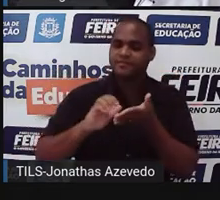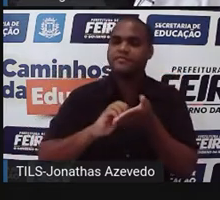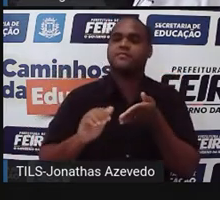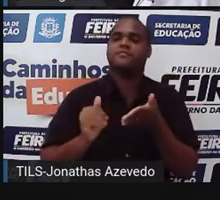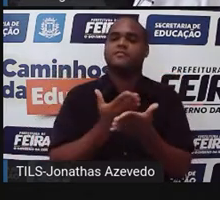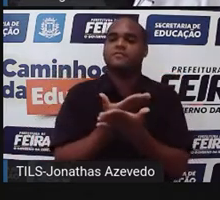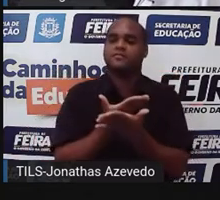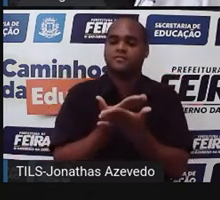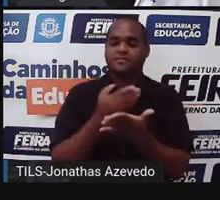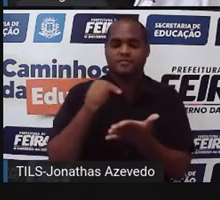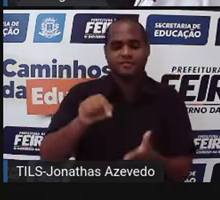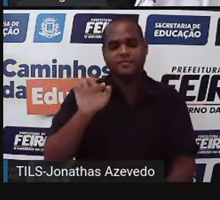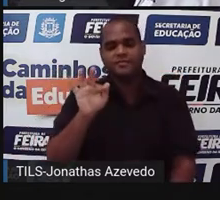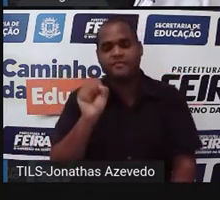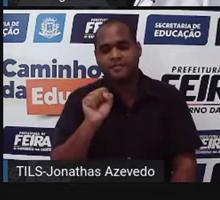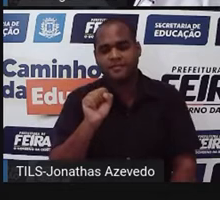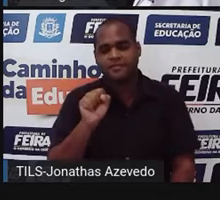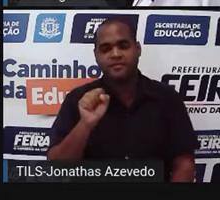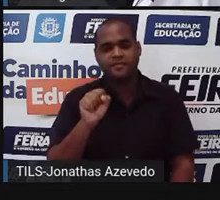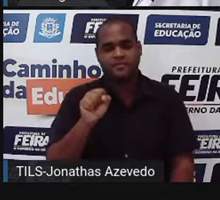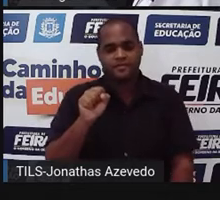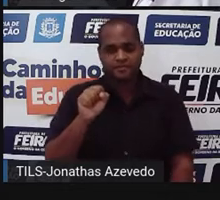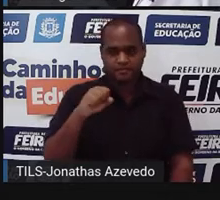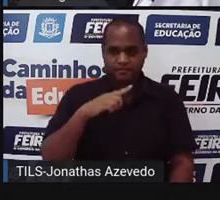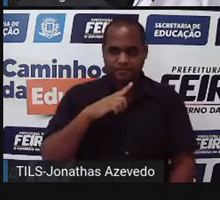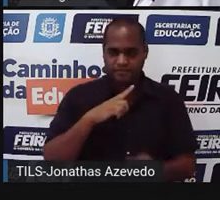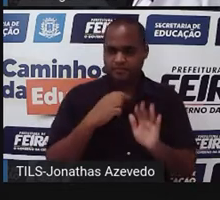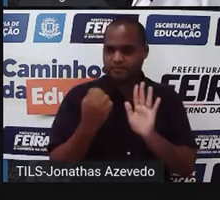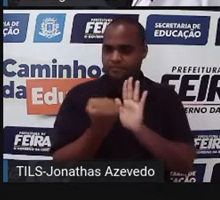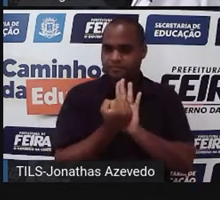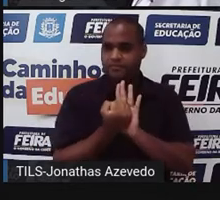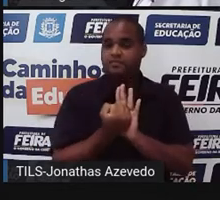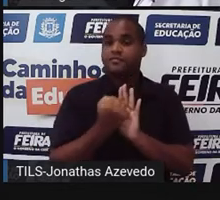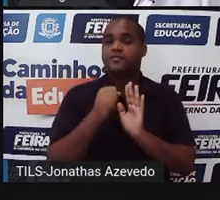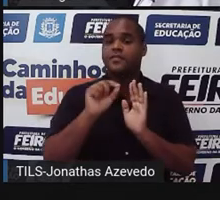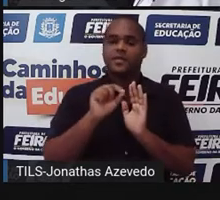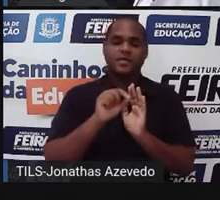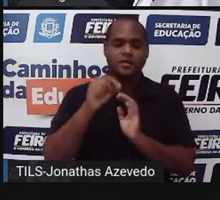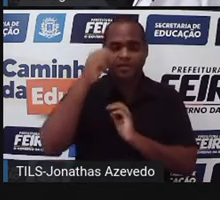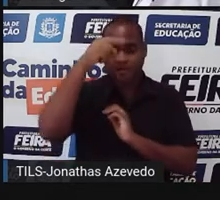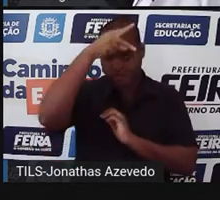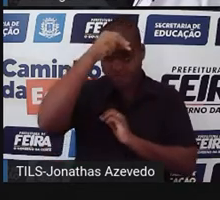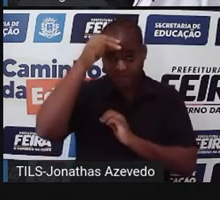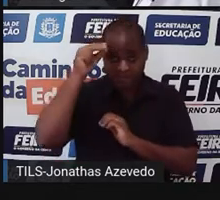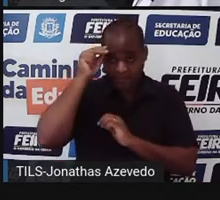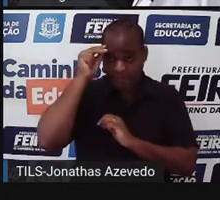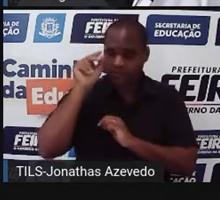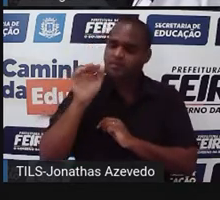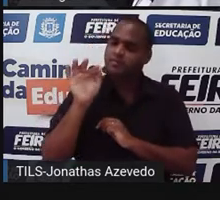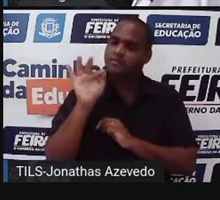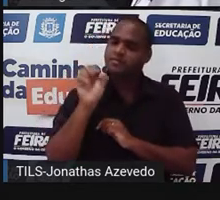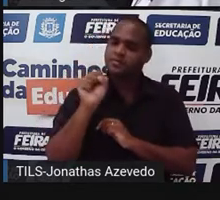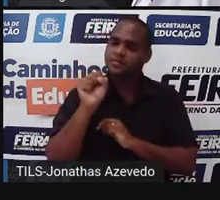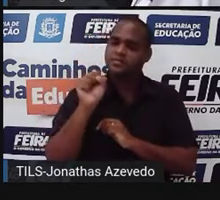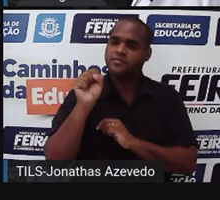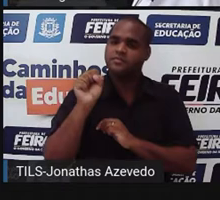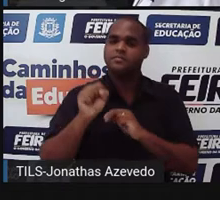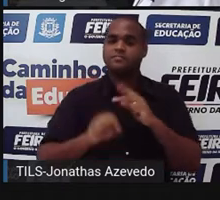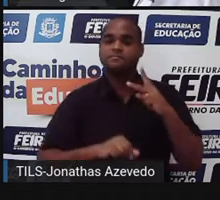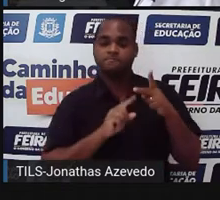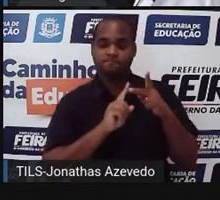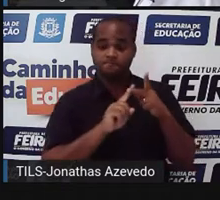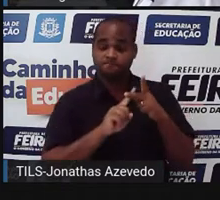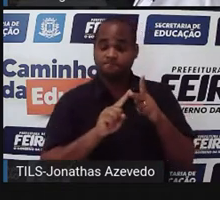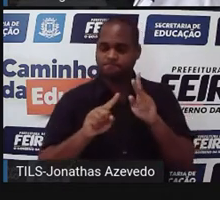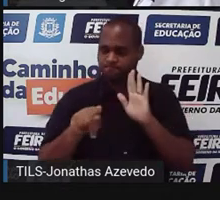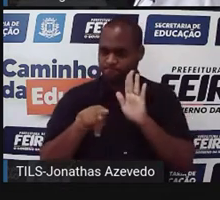Educação de Feira de Santana, que tem as logomarcas da Prefeitura Municipal de Feira de Santana e da